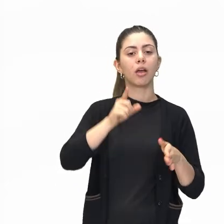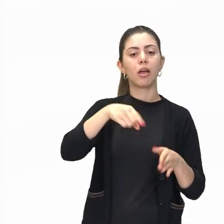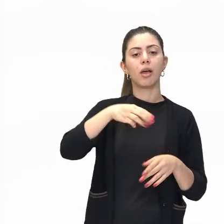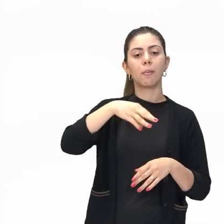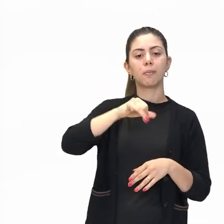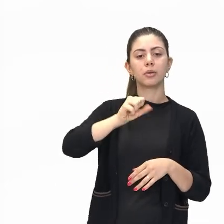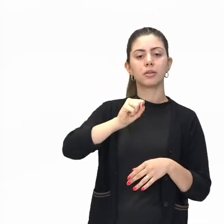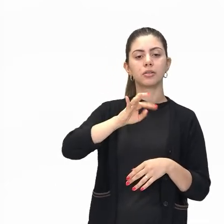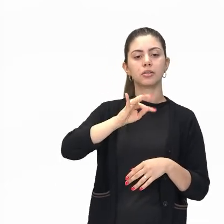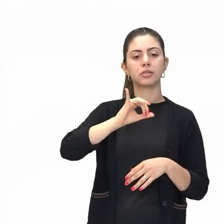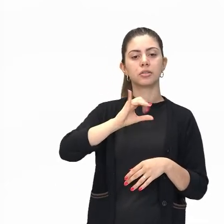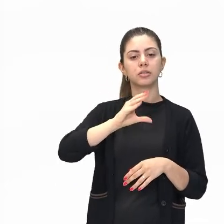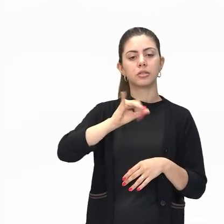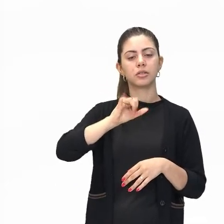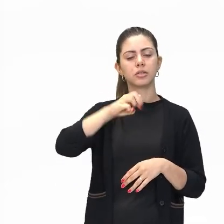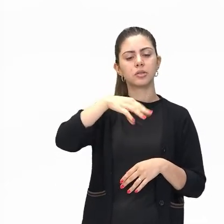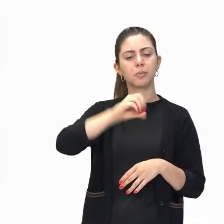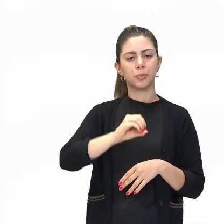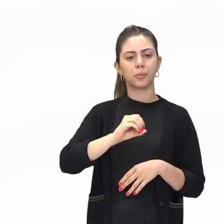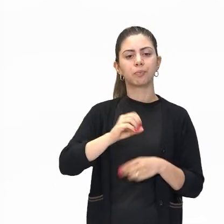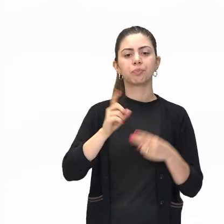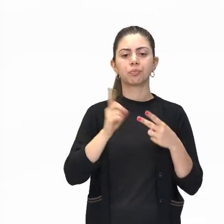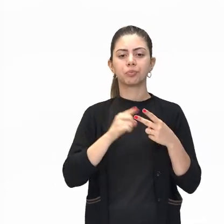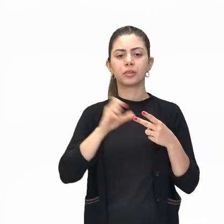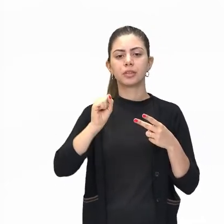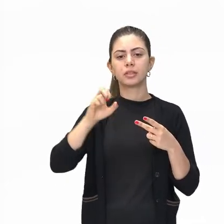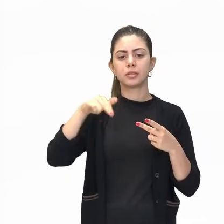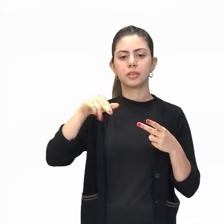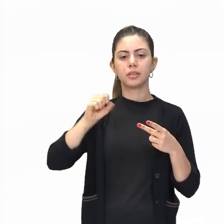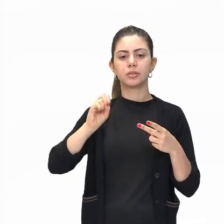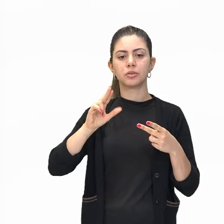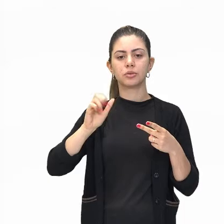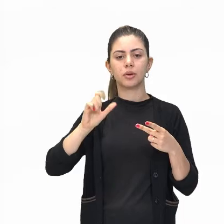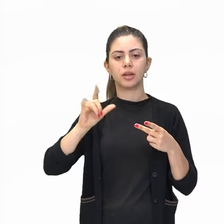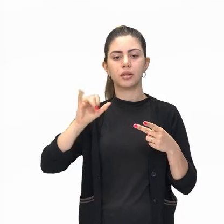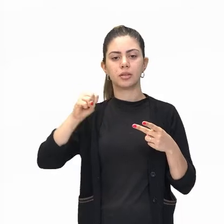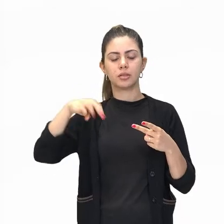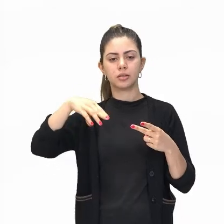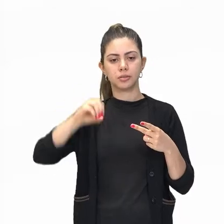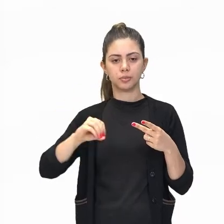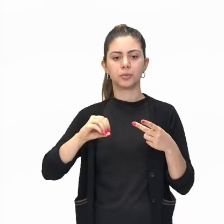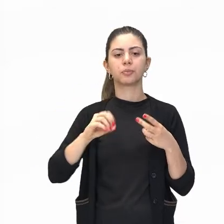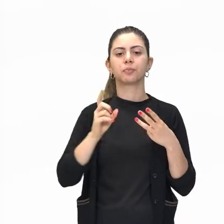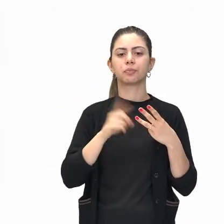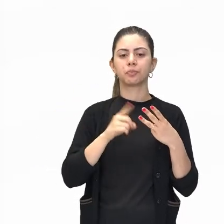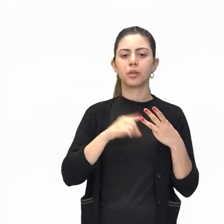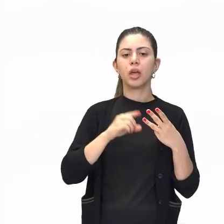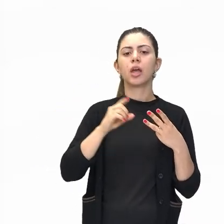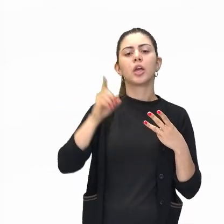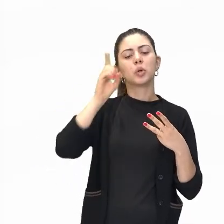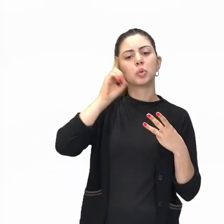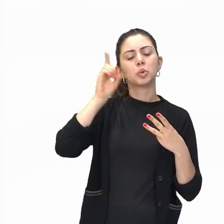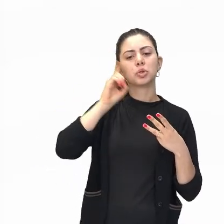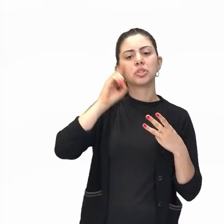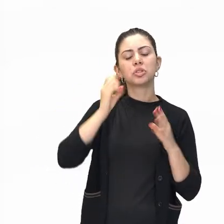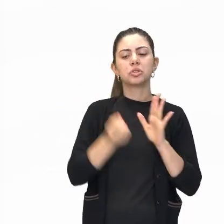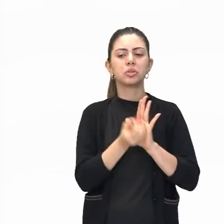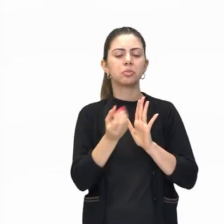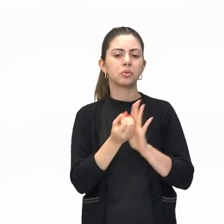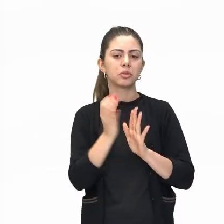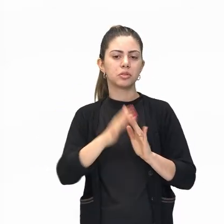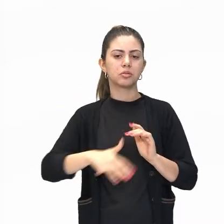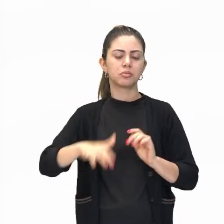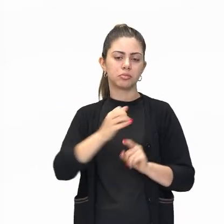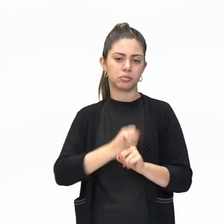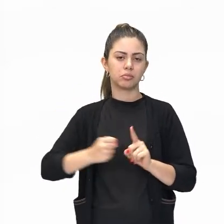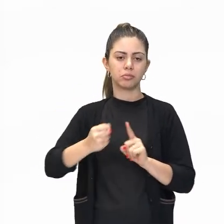fase do misticismo. Já a segunda, na poesia dele, ele traz um pouco mais de sensualismo. E na terceira fase,